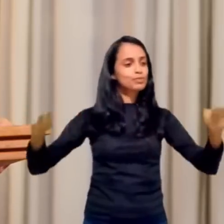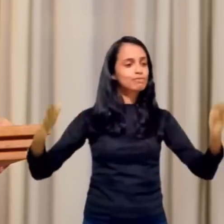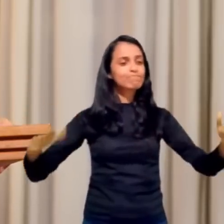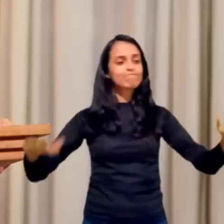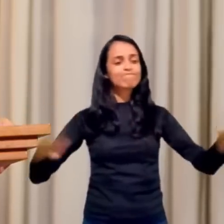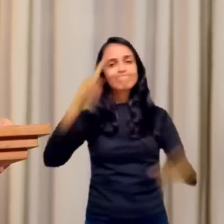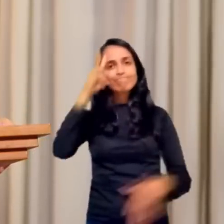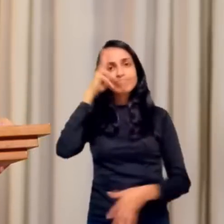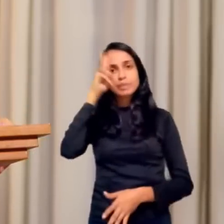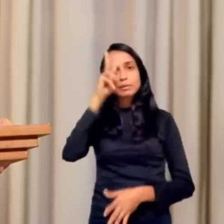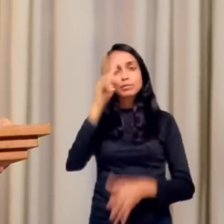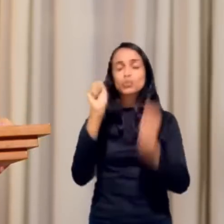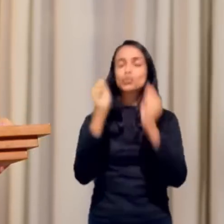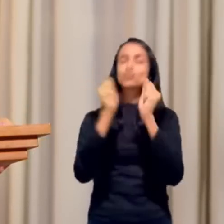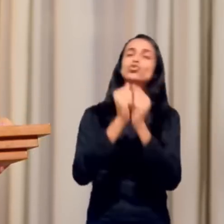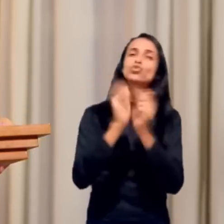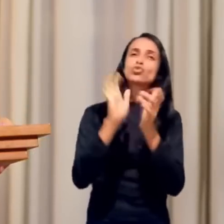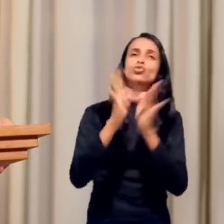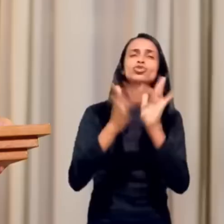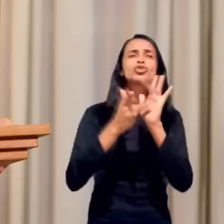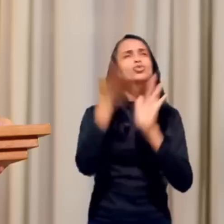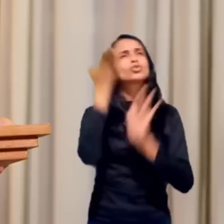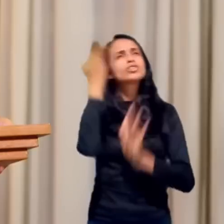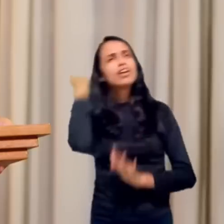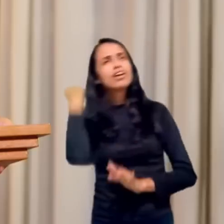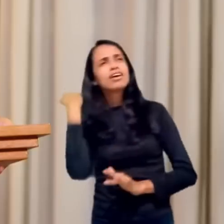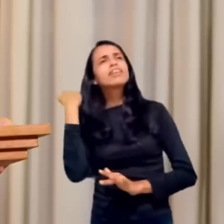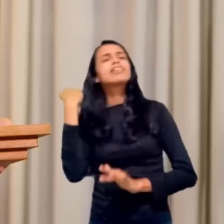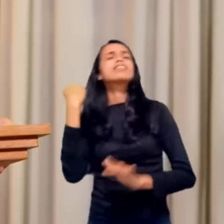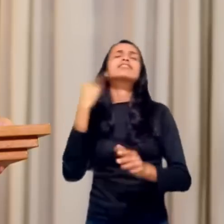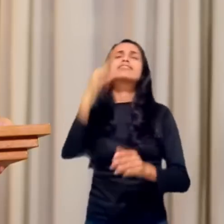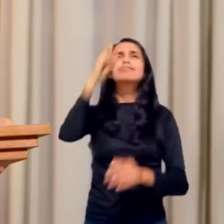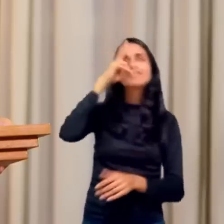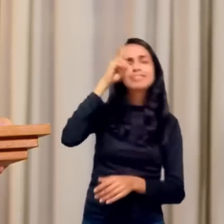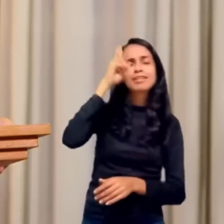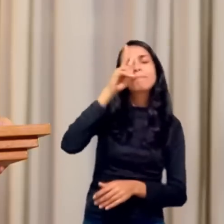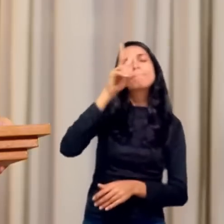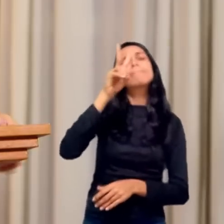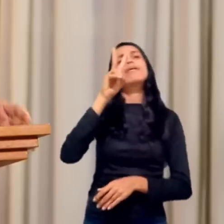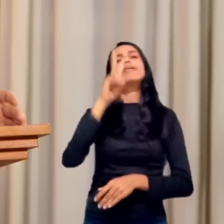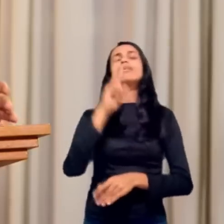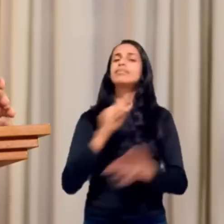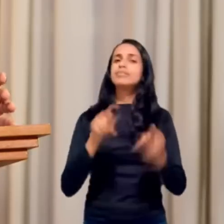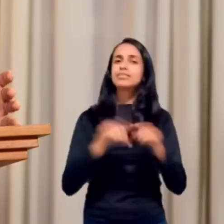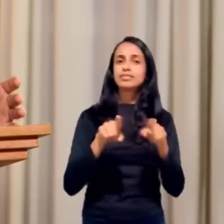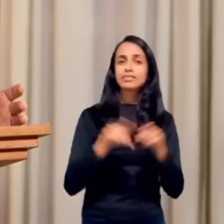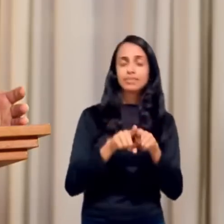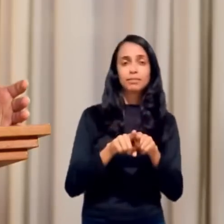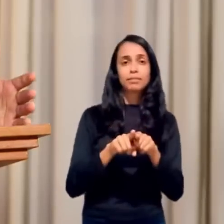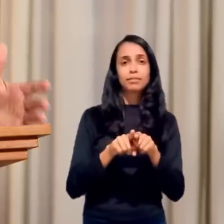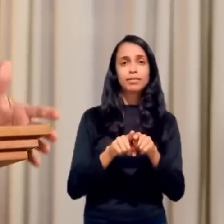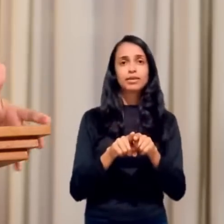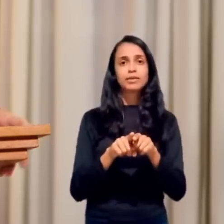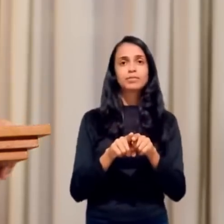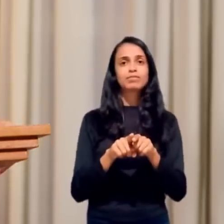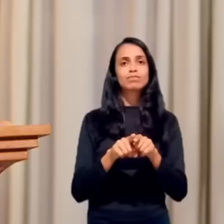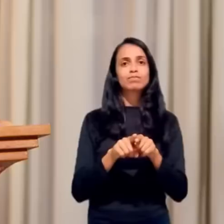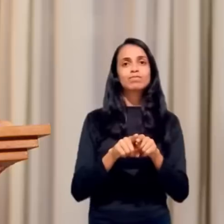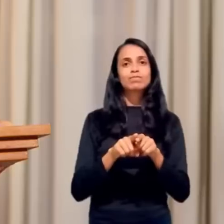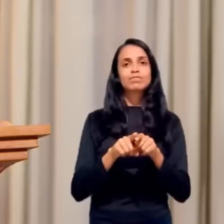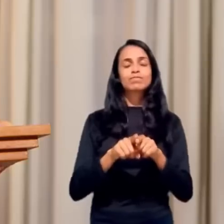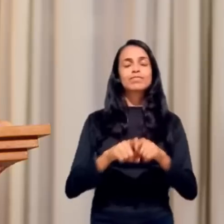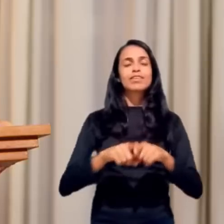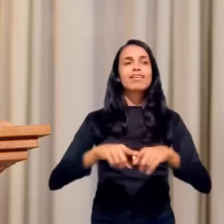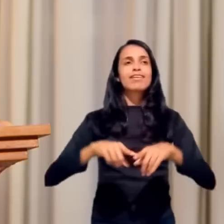estavam junto com o Mestre. Lembravam-se de pertencer a um reino que